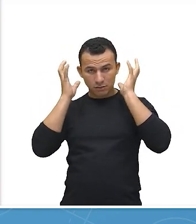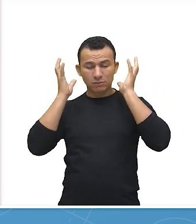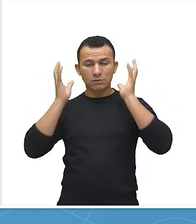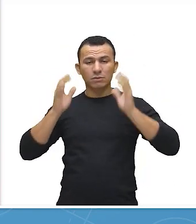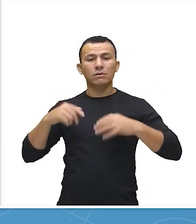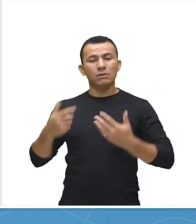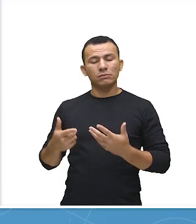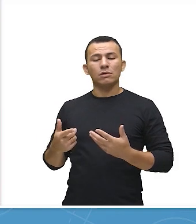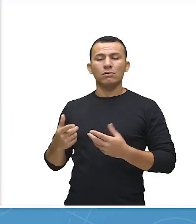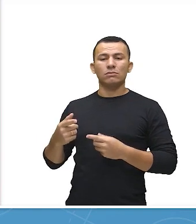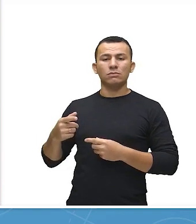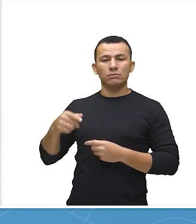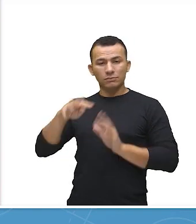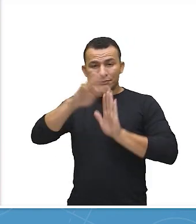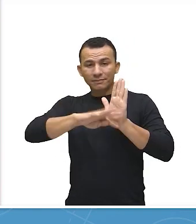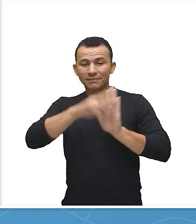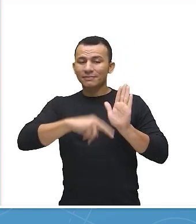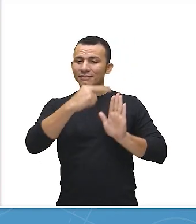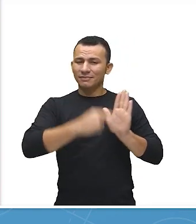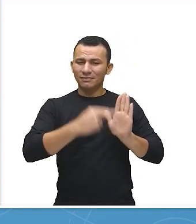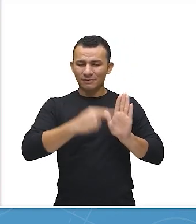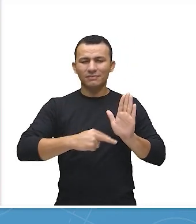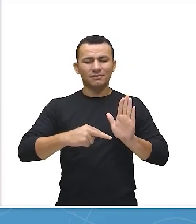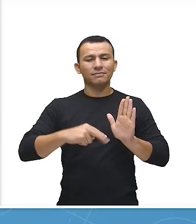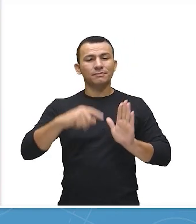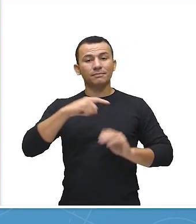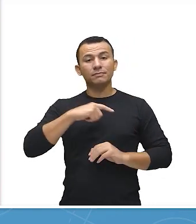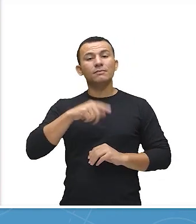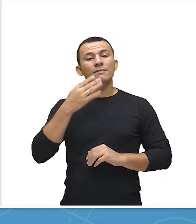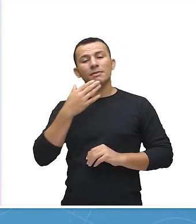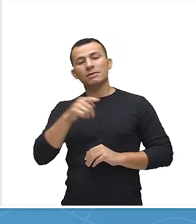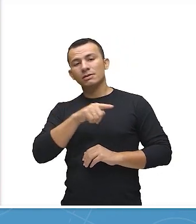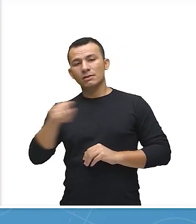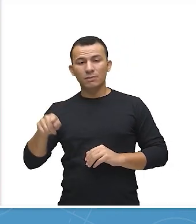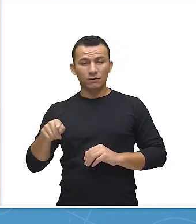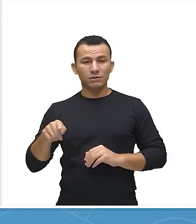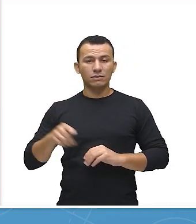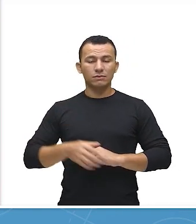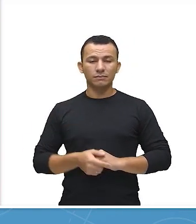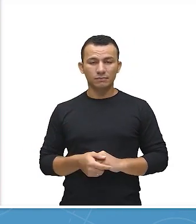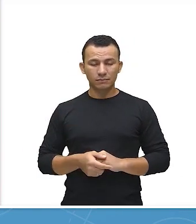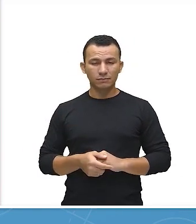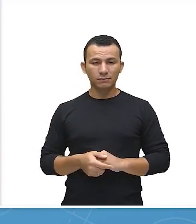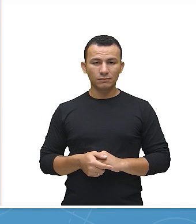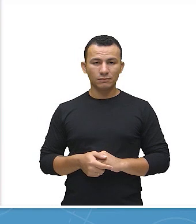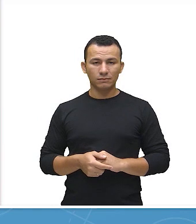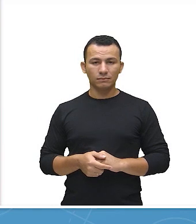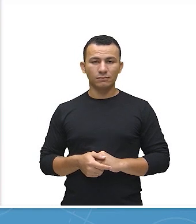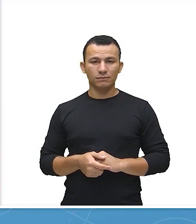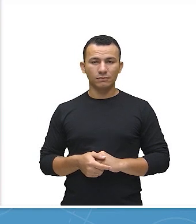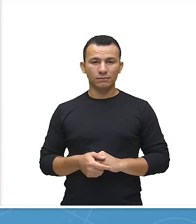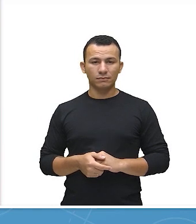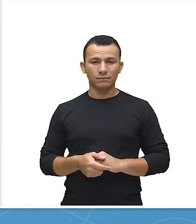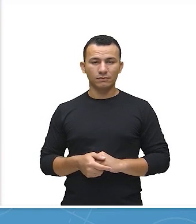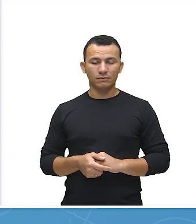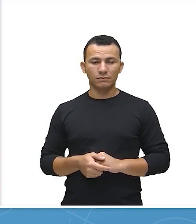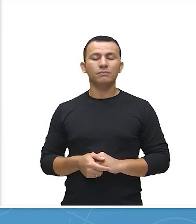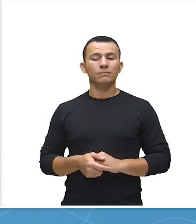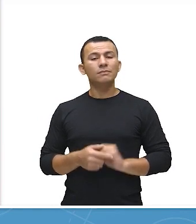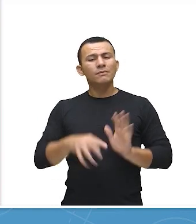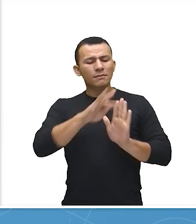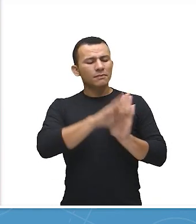trecho aqui, eu pedi para que vocês ele há uma... O que há